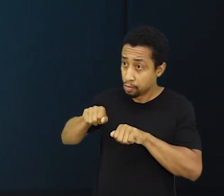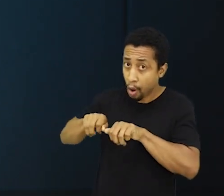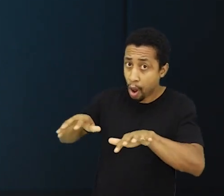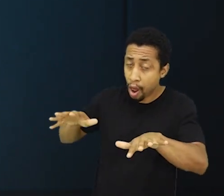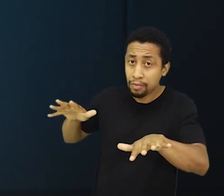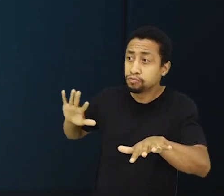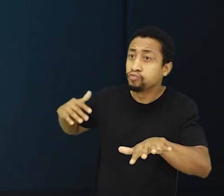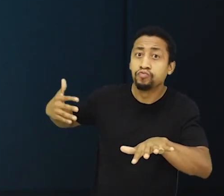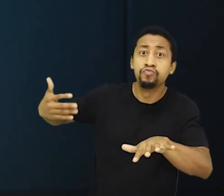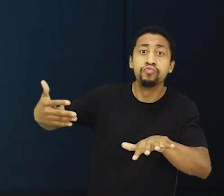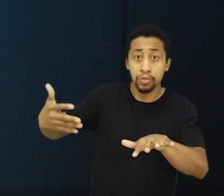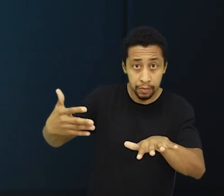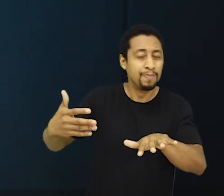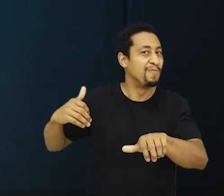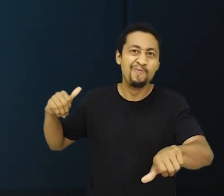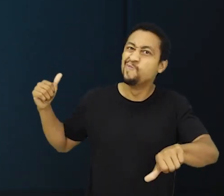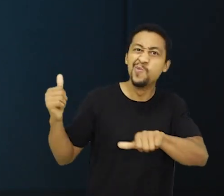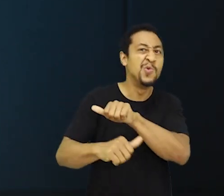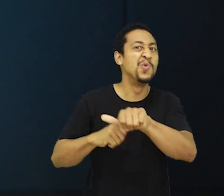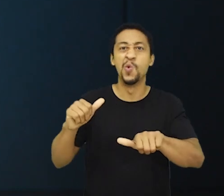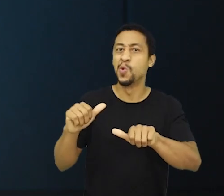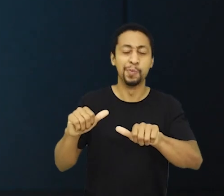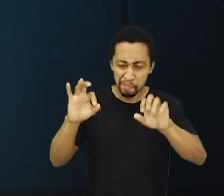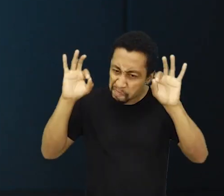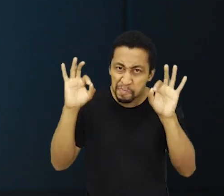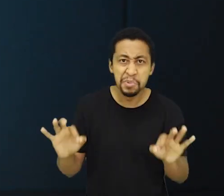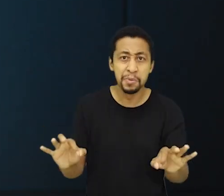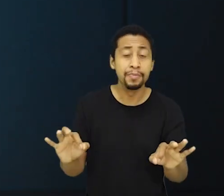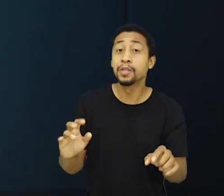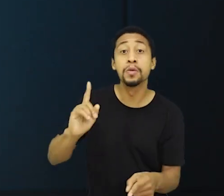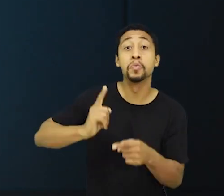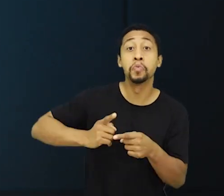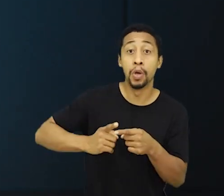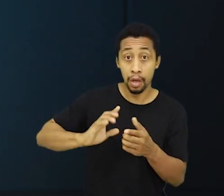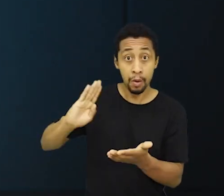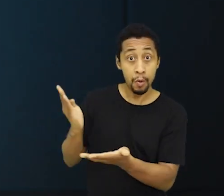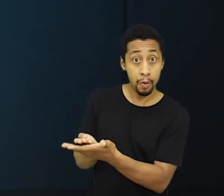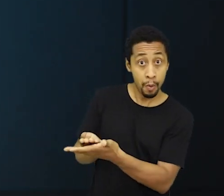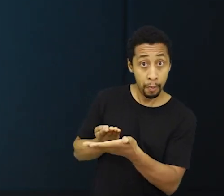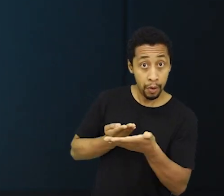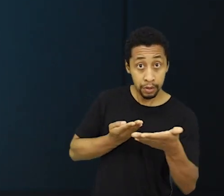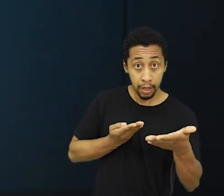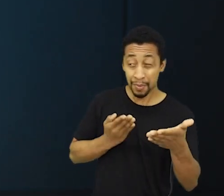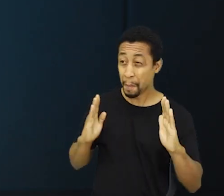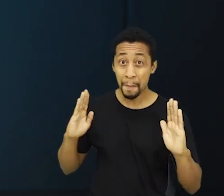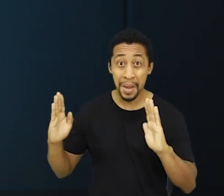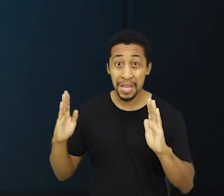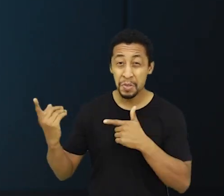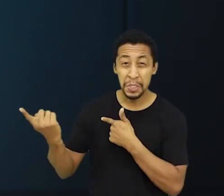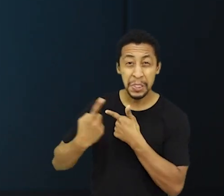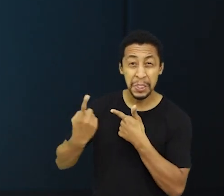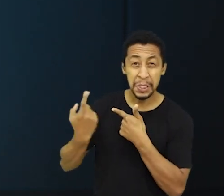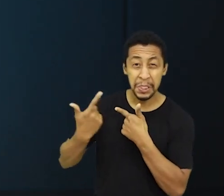águas. Porque a partir dela é que, coincidentemente ou não, e em história coincidência não existe